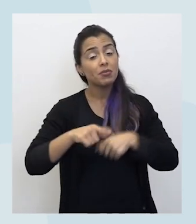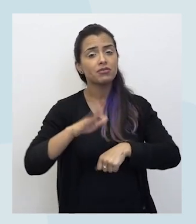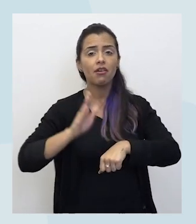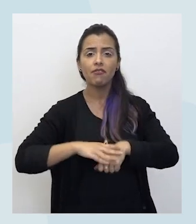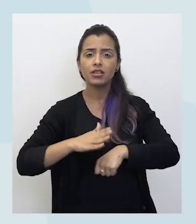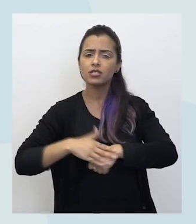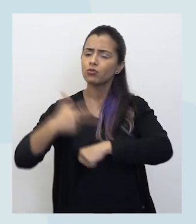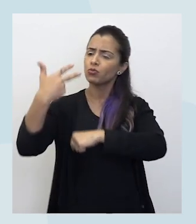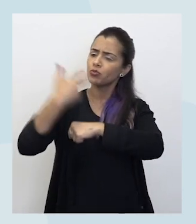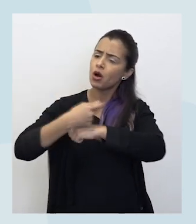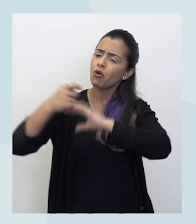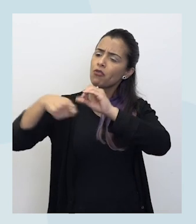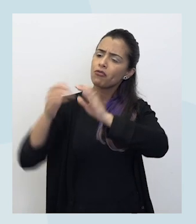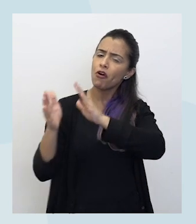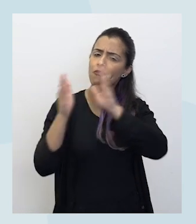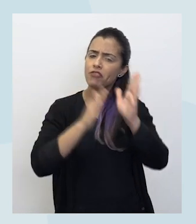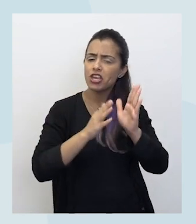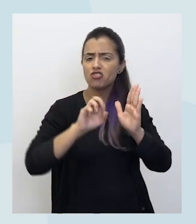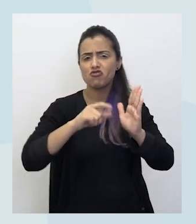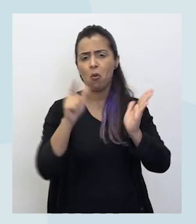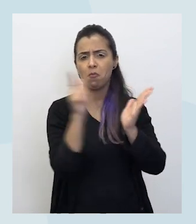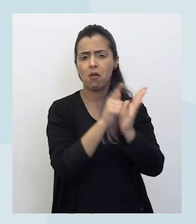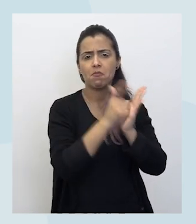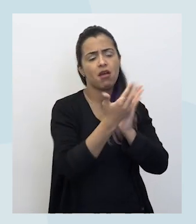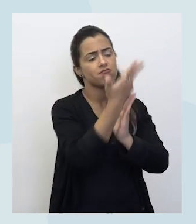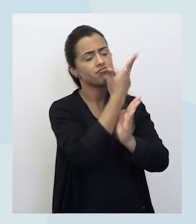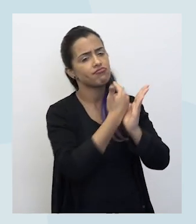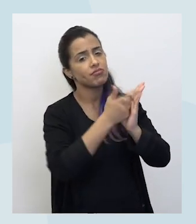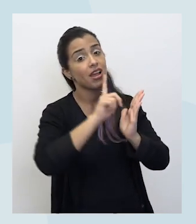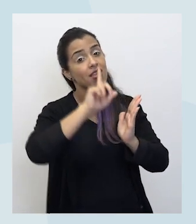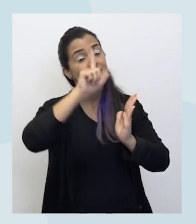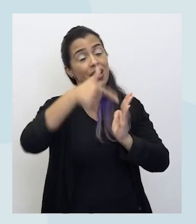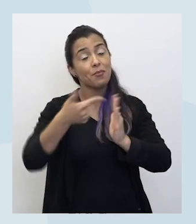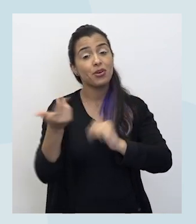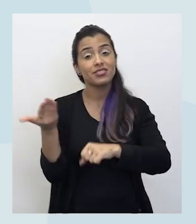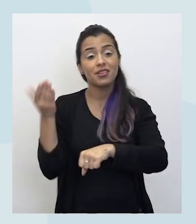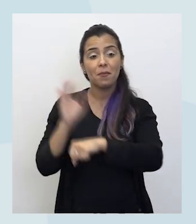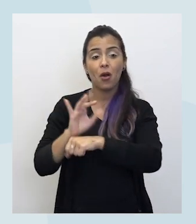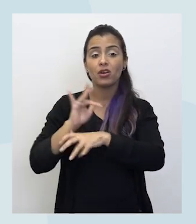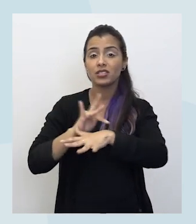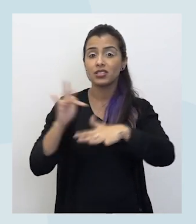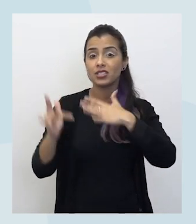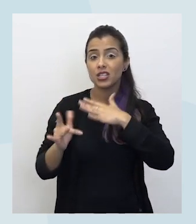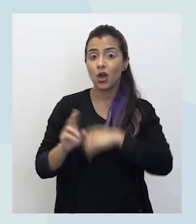gente tem aí inúmeras possibilidades. Postem nas redes sociais utilizando a hashtag